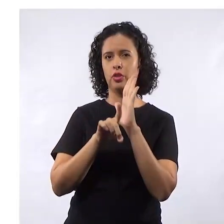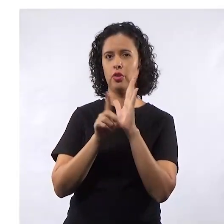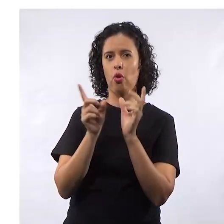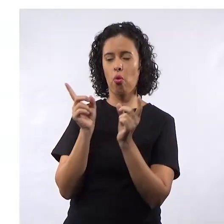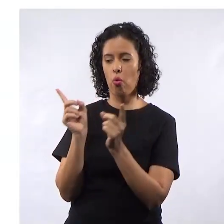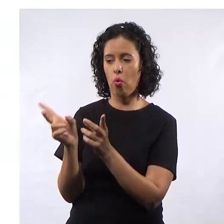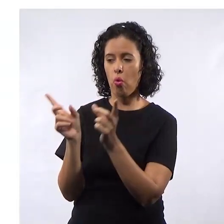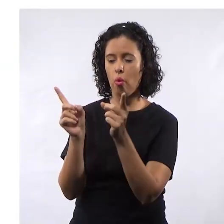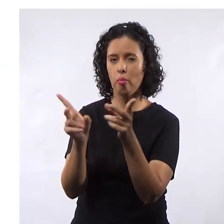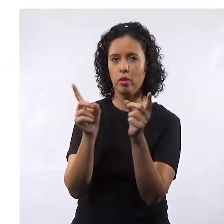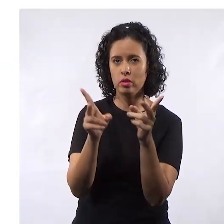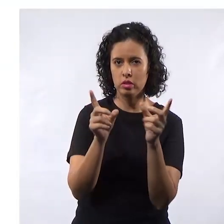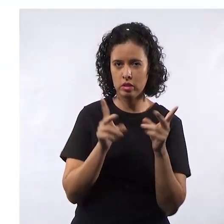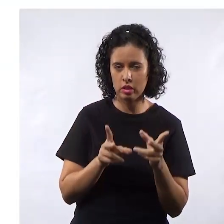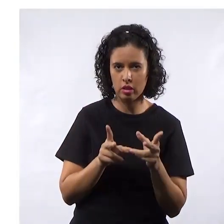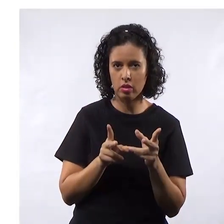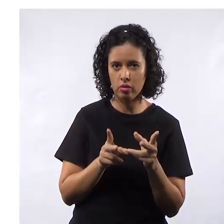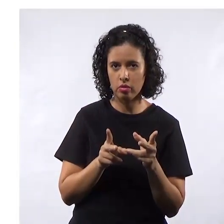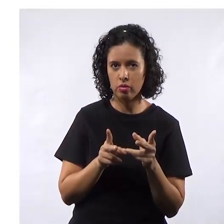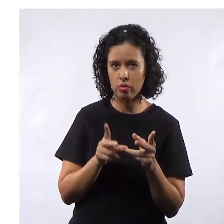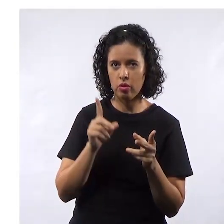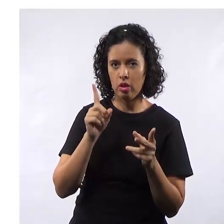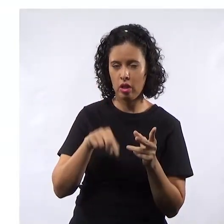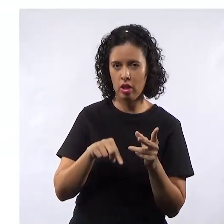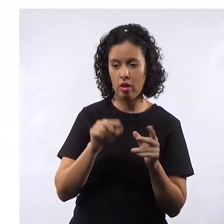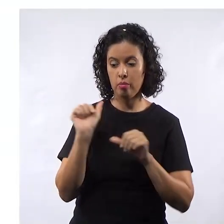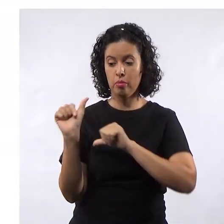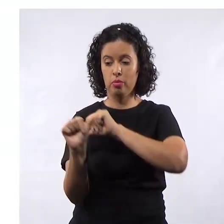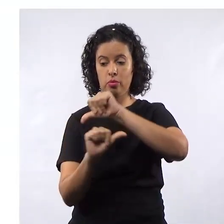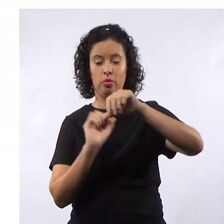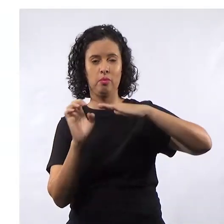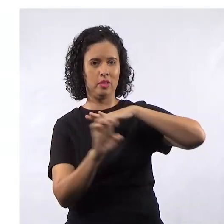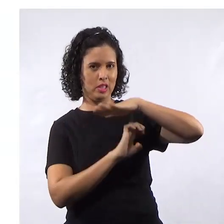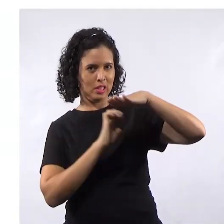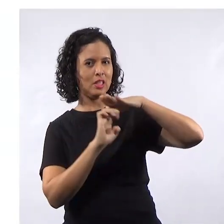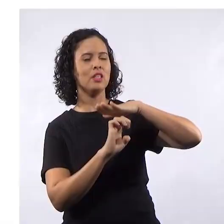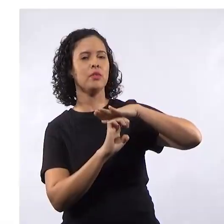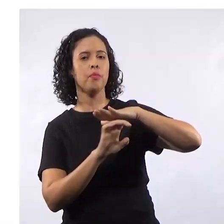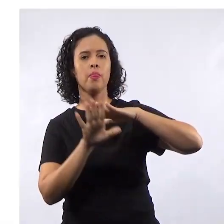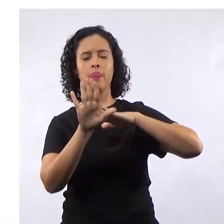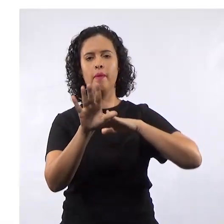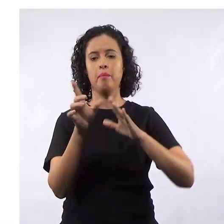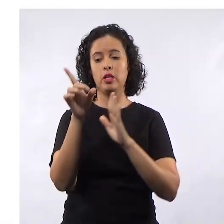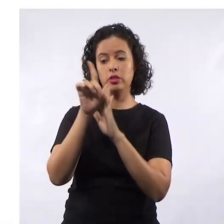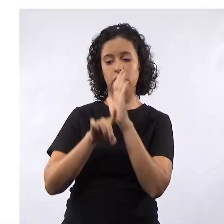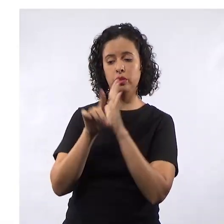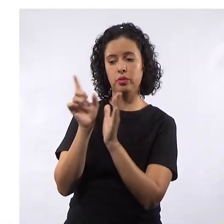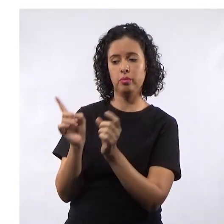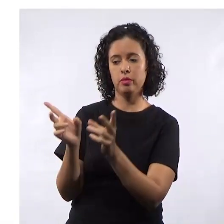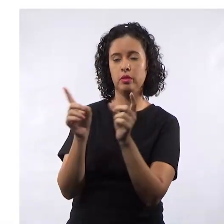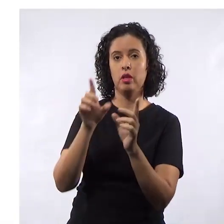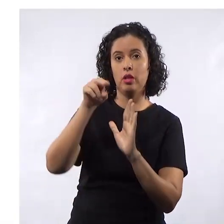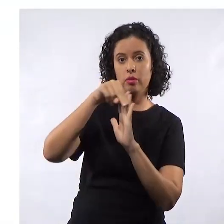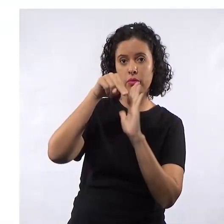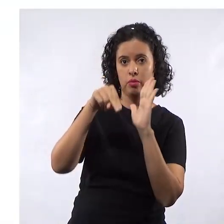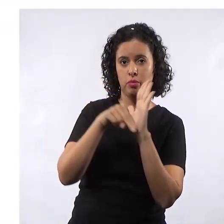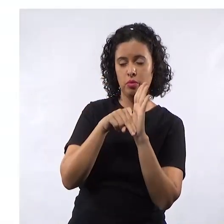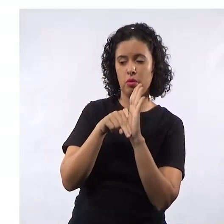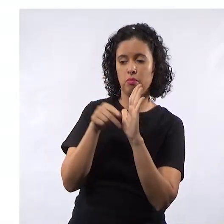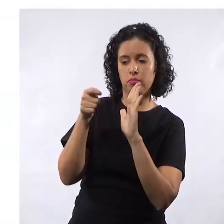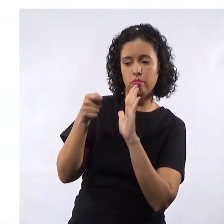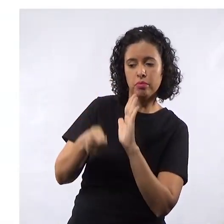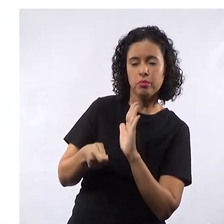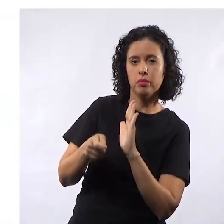Ah, professora, mas não é mais direito comercial, agora é direito empresarial. Mas olha só, direito comercial são normas que disciplinam